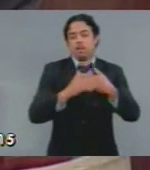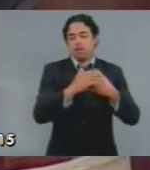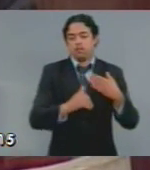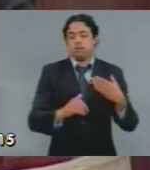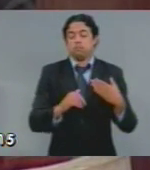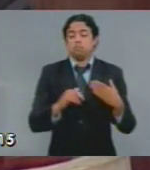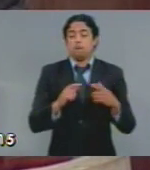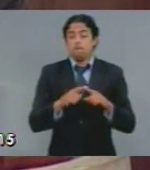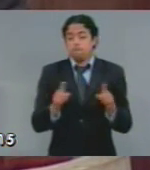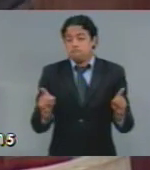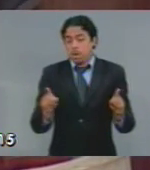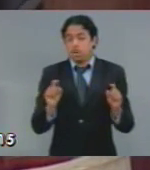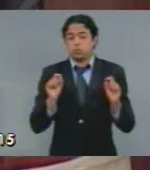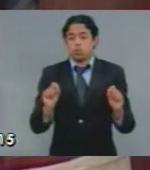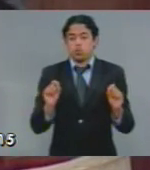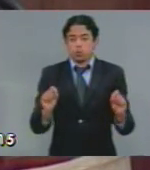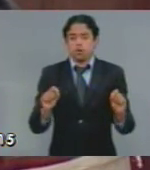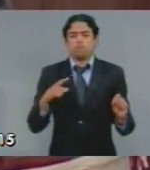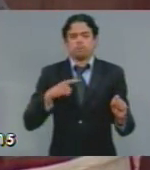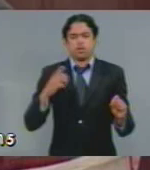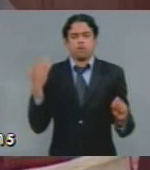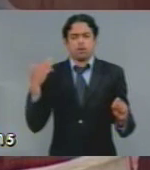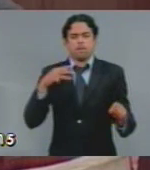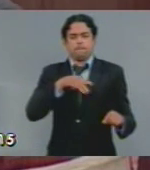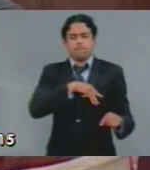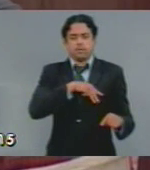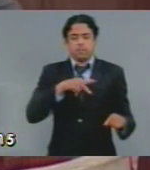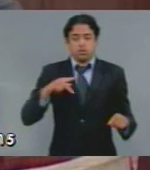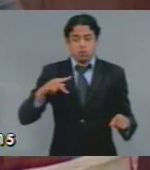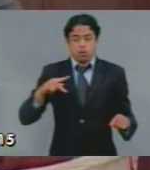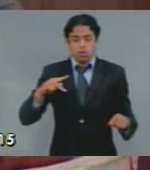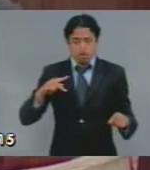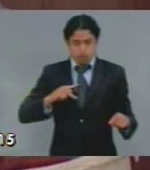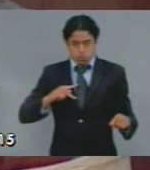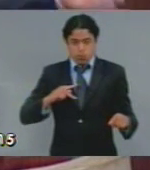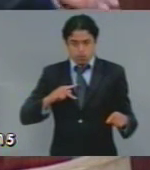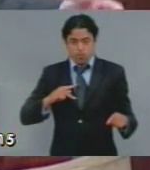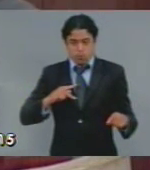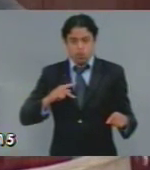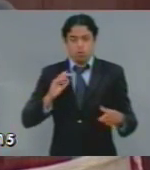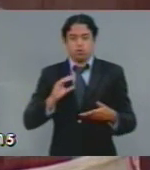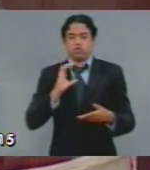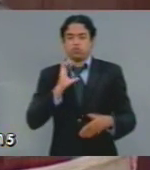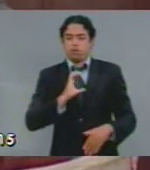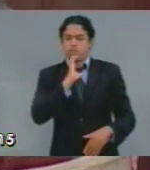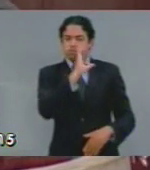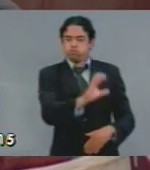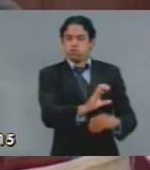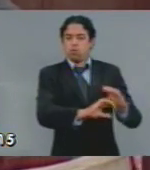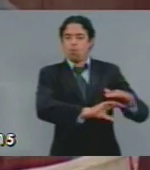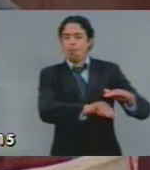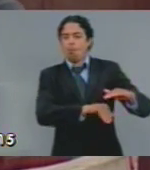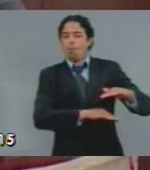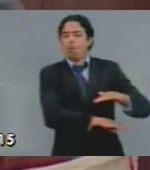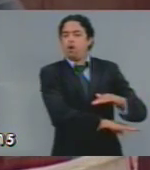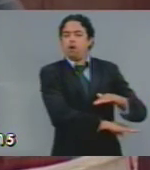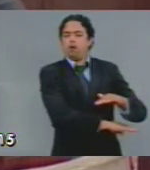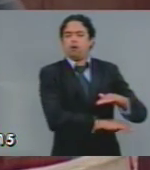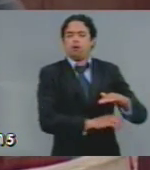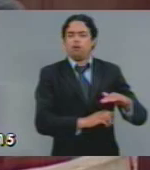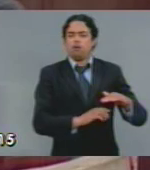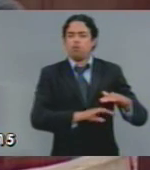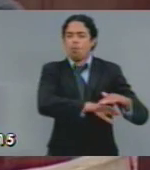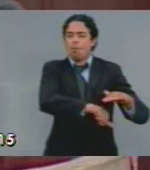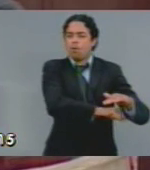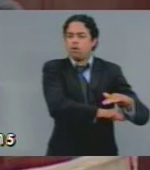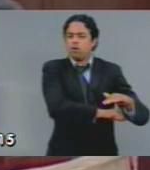de reais, que, inclusive, denunciado pelo Ministério Público Federal, hoje encontra-se sob